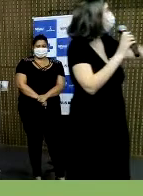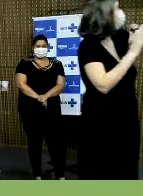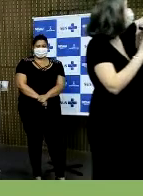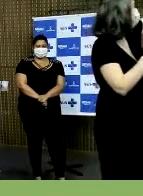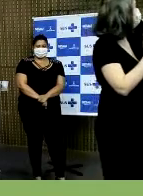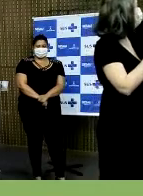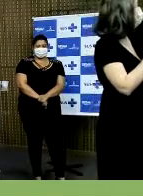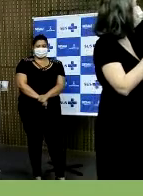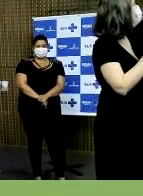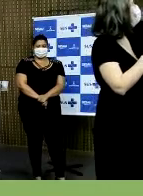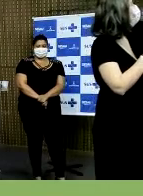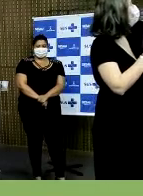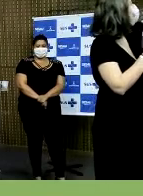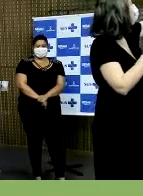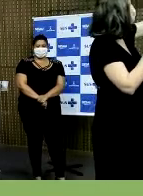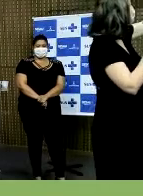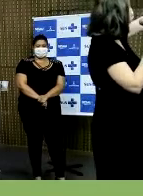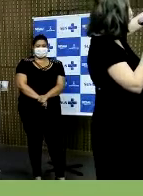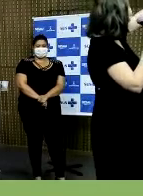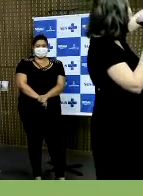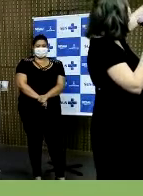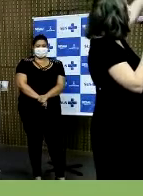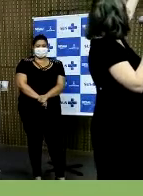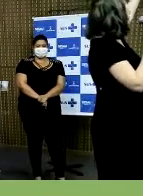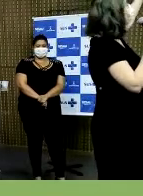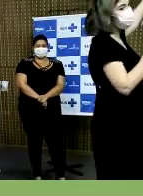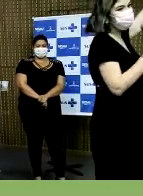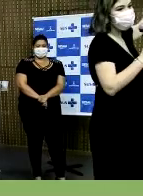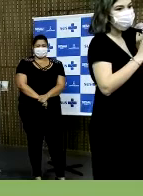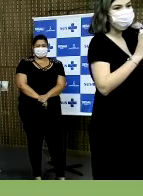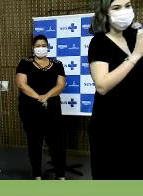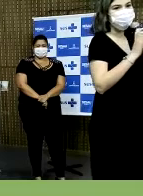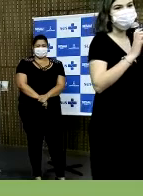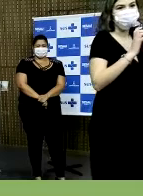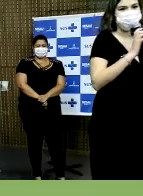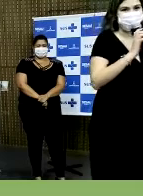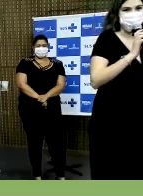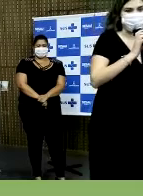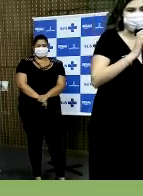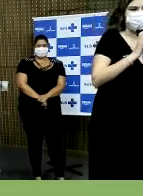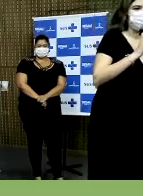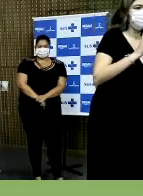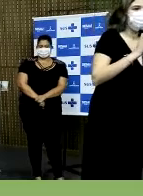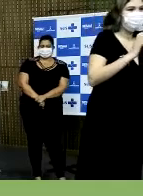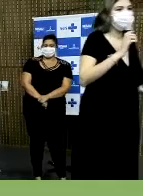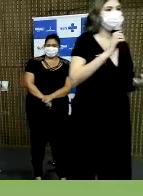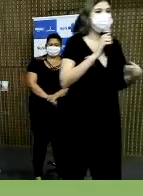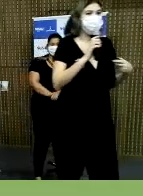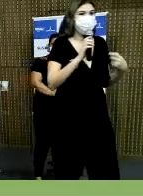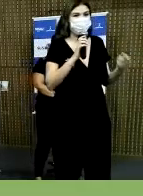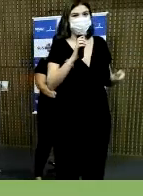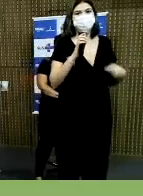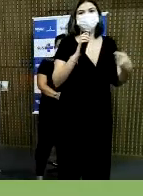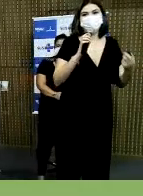justificar, por exemplo, em 2020, o valor de 75% de proporção de examinado de contaminados. Porque esse